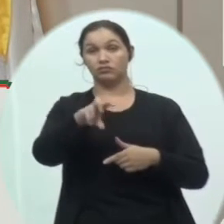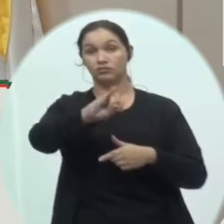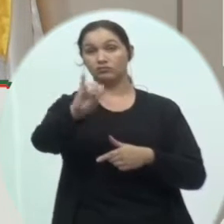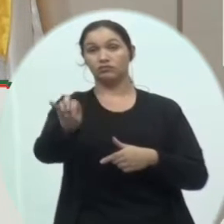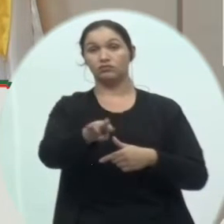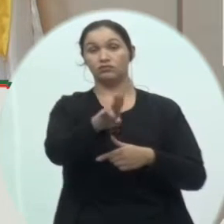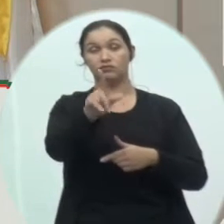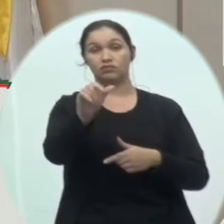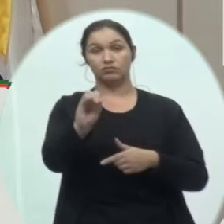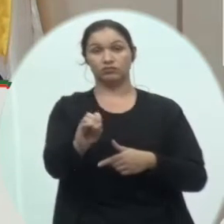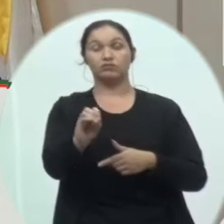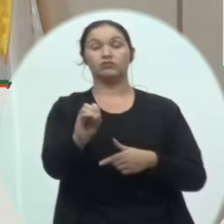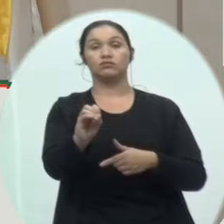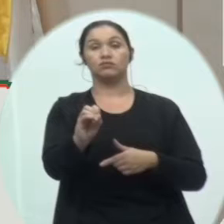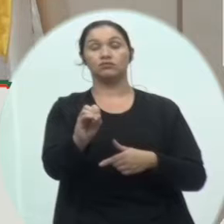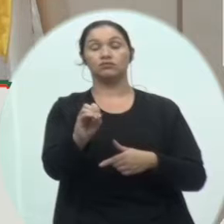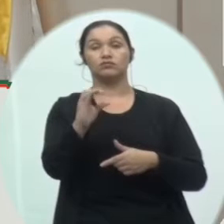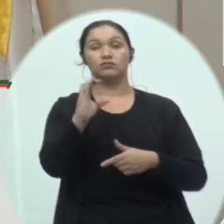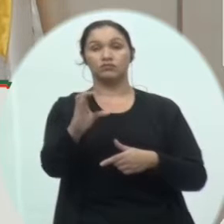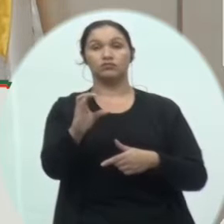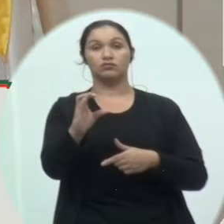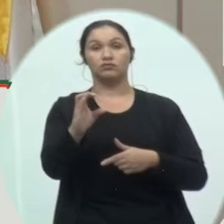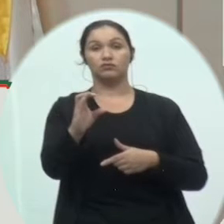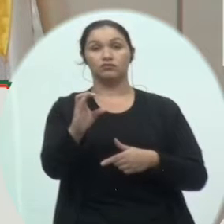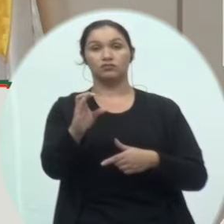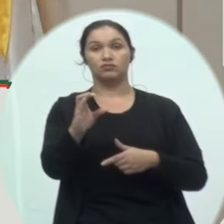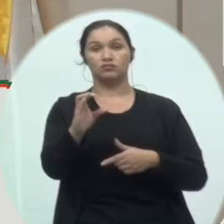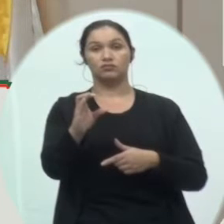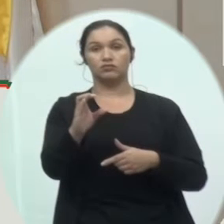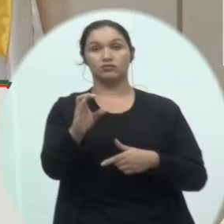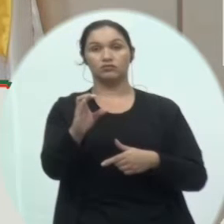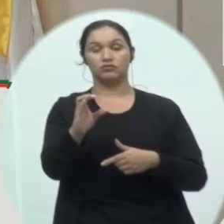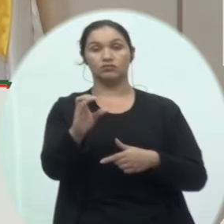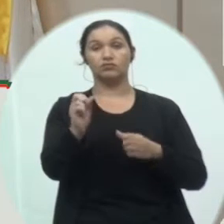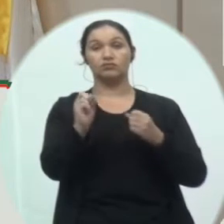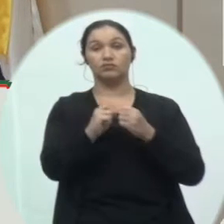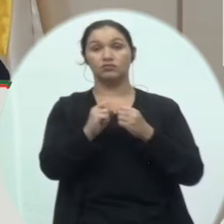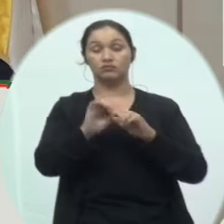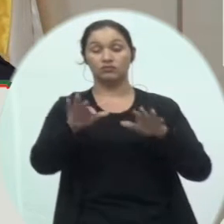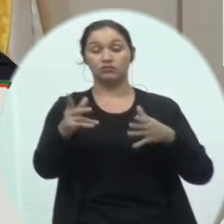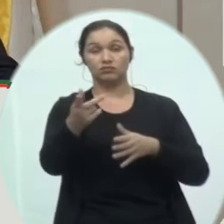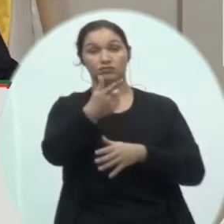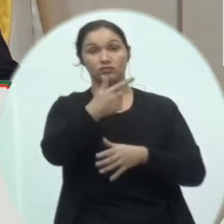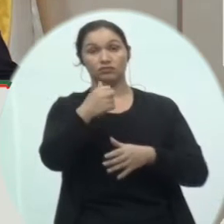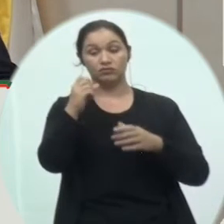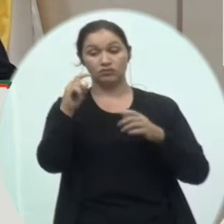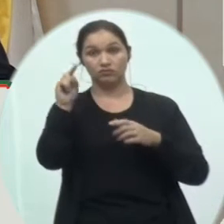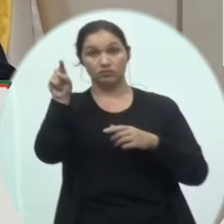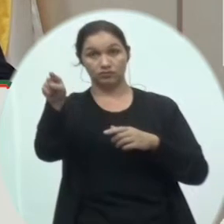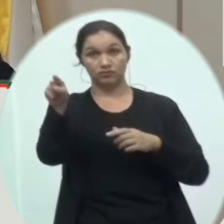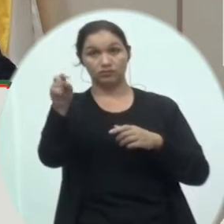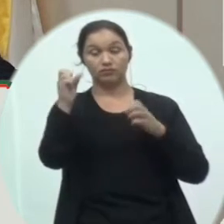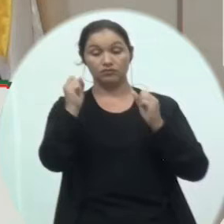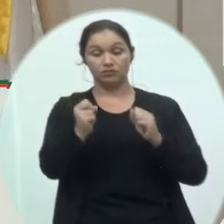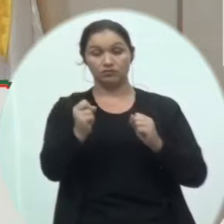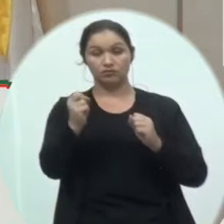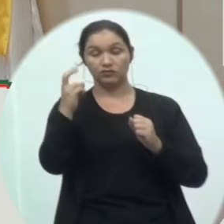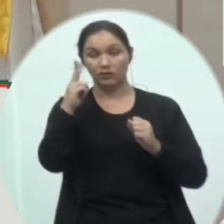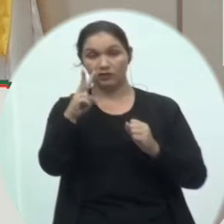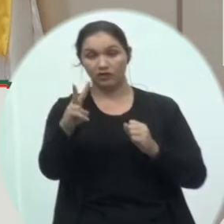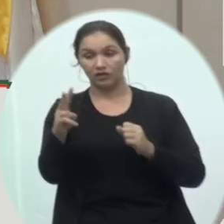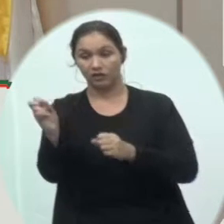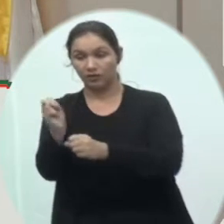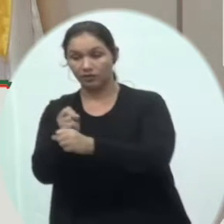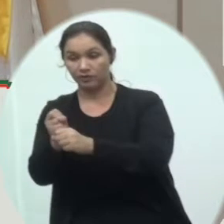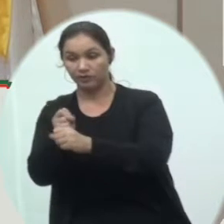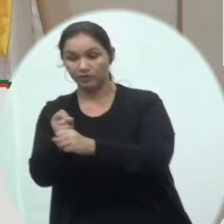presidente, foi ele que implantou, e ali você pode acompanhar toda a produção legislativa de ano após ano aqui